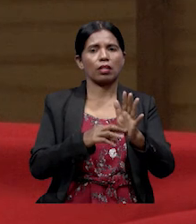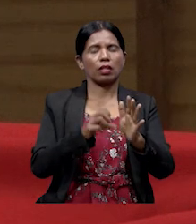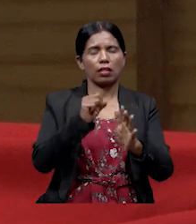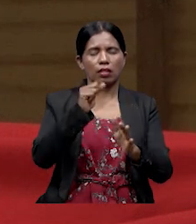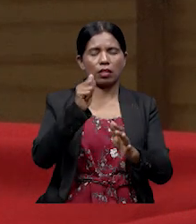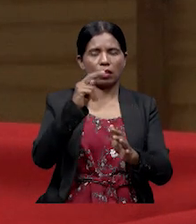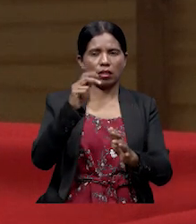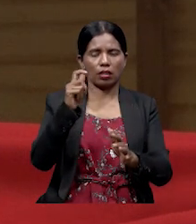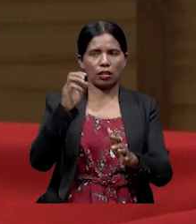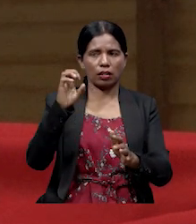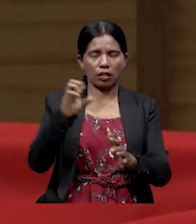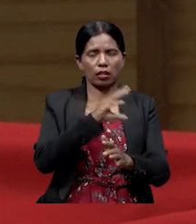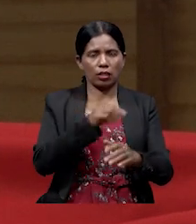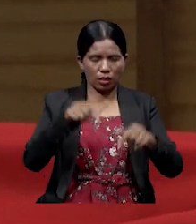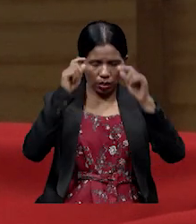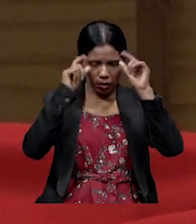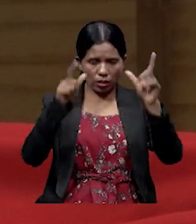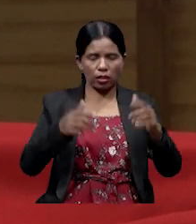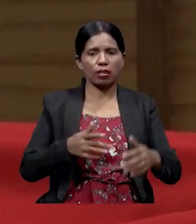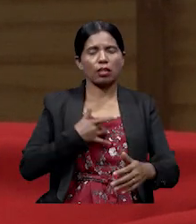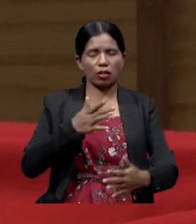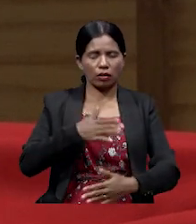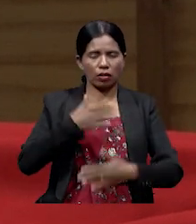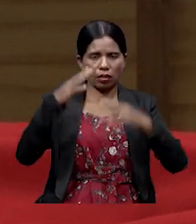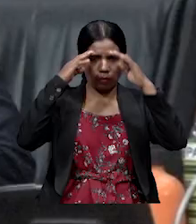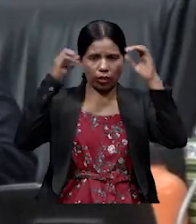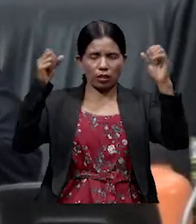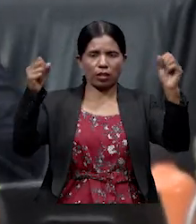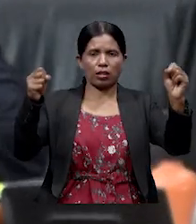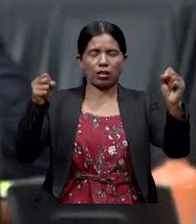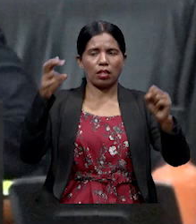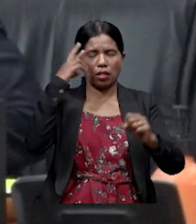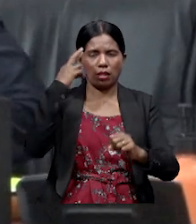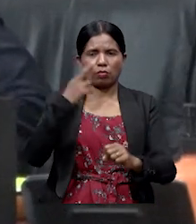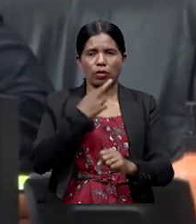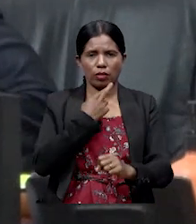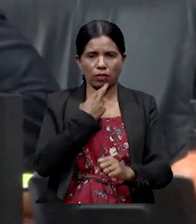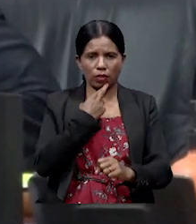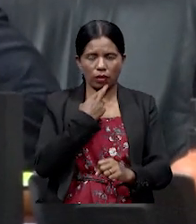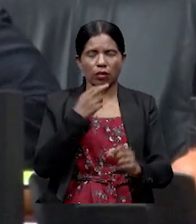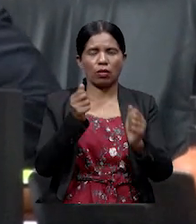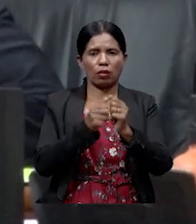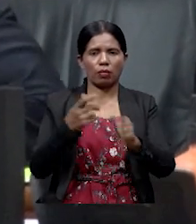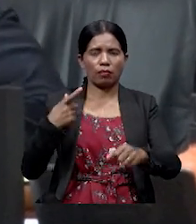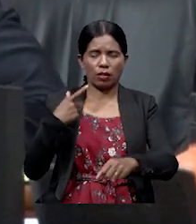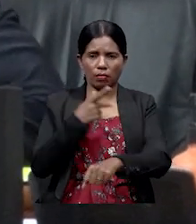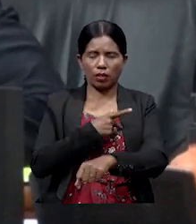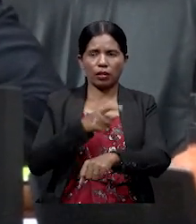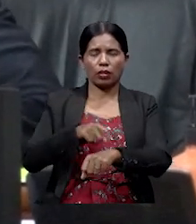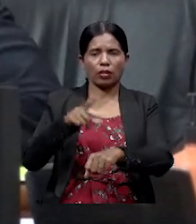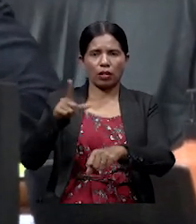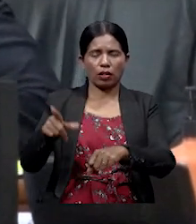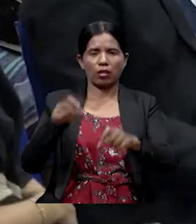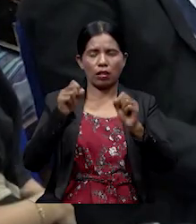Timor-Leste, Marcos Prisi, aprecia a iniciativa Presidente da República José Ramos Horta. O Parlamento Nacional não